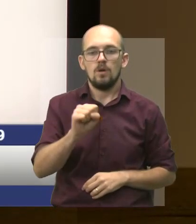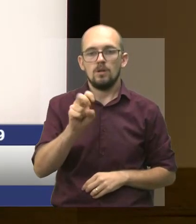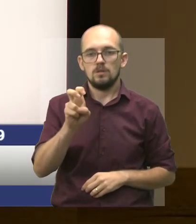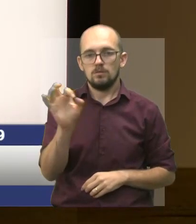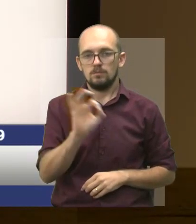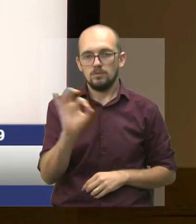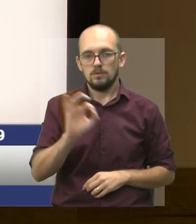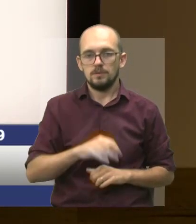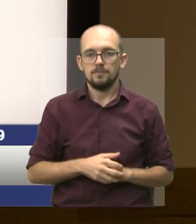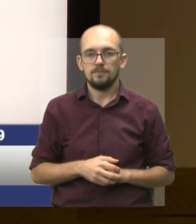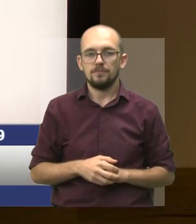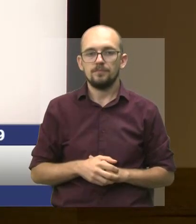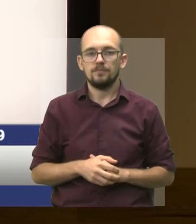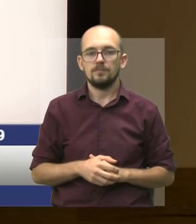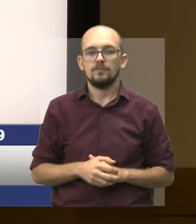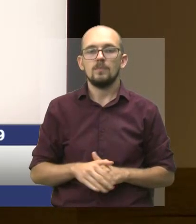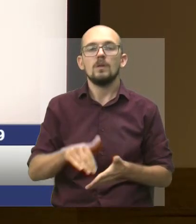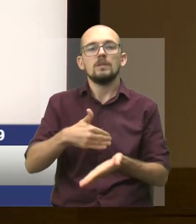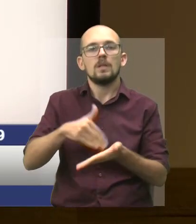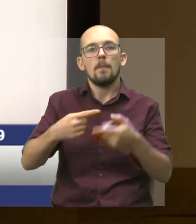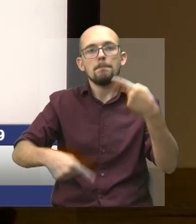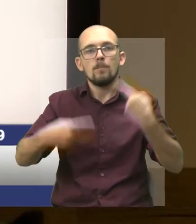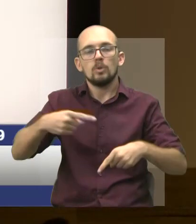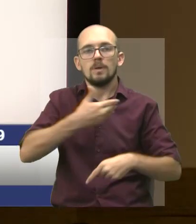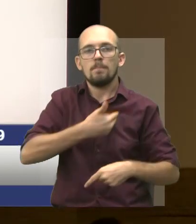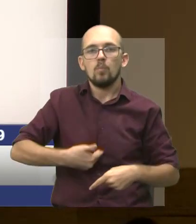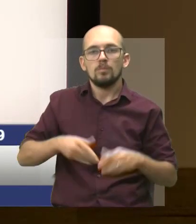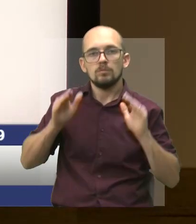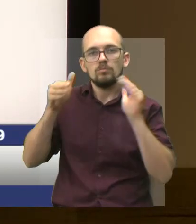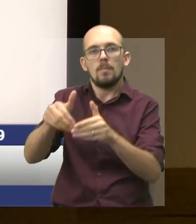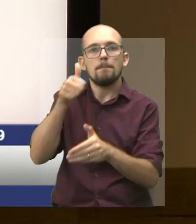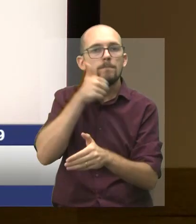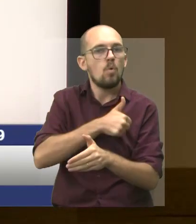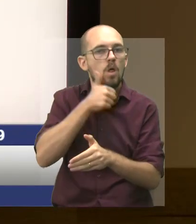0,85%. Secretaria de Políticas Públicas para a Mulher,